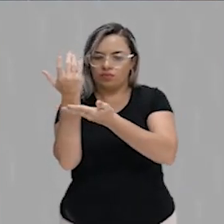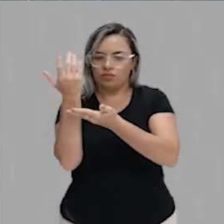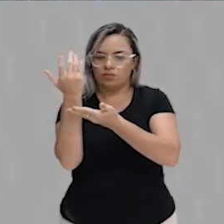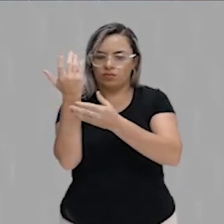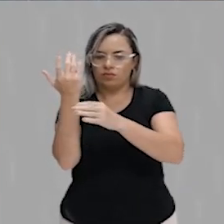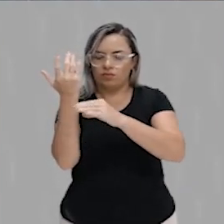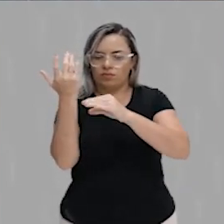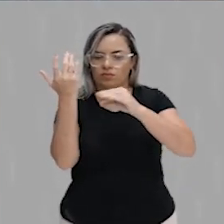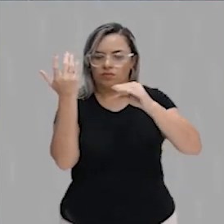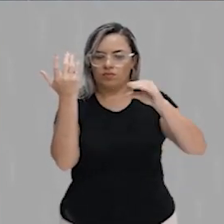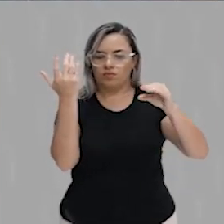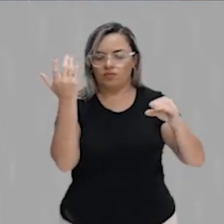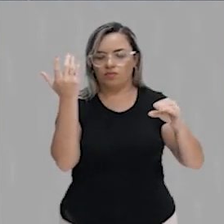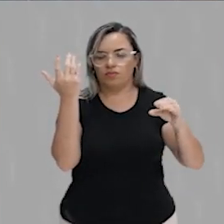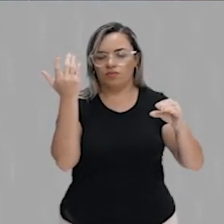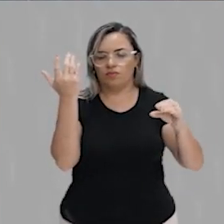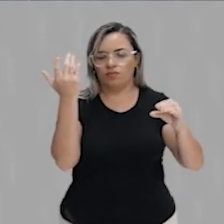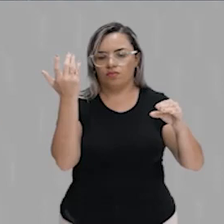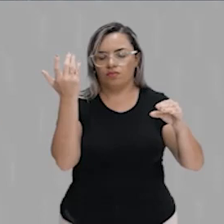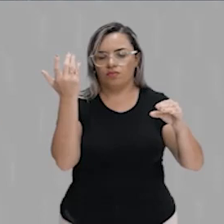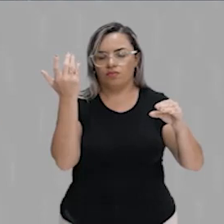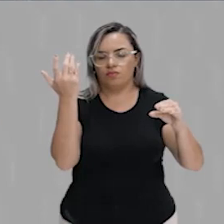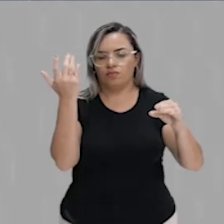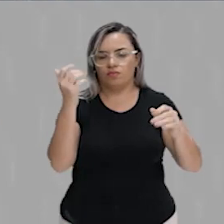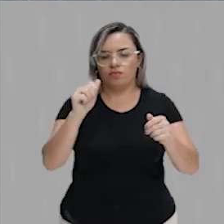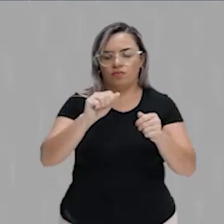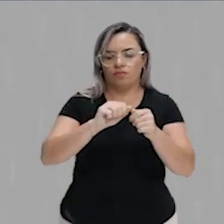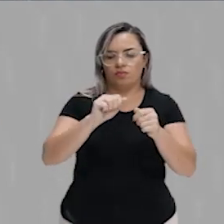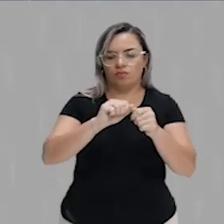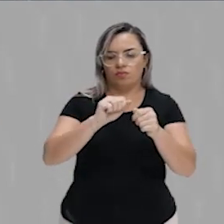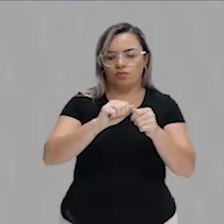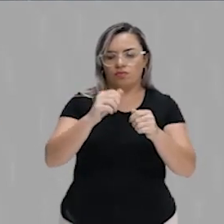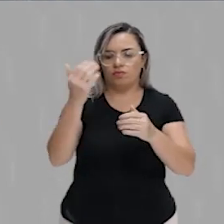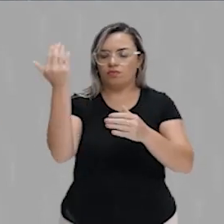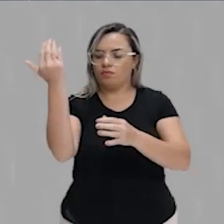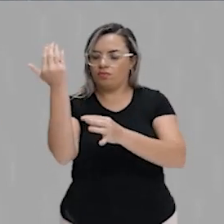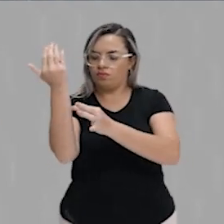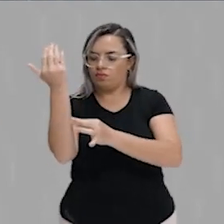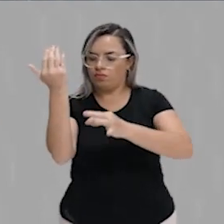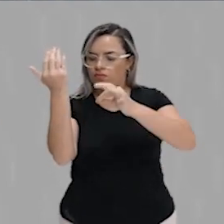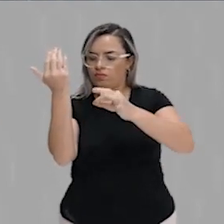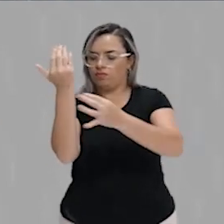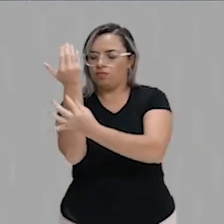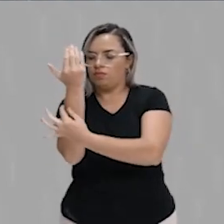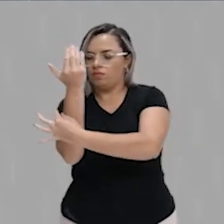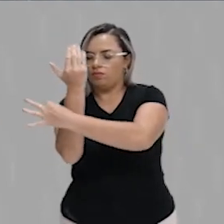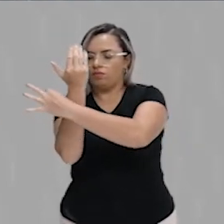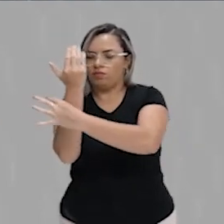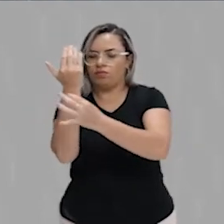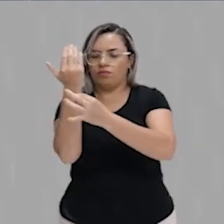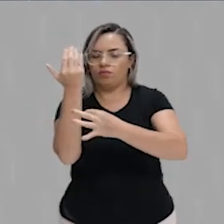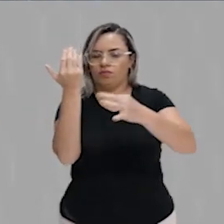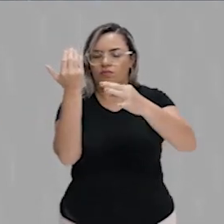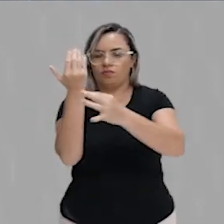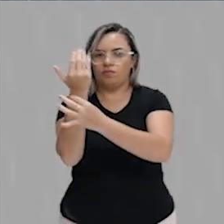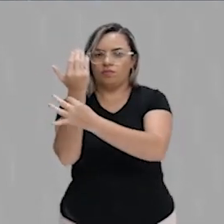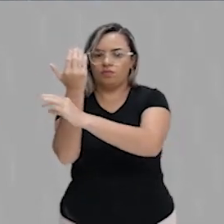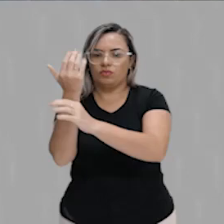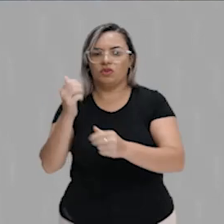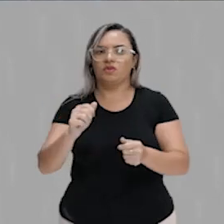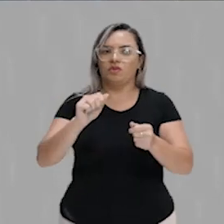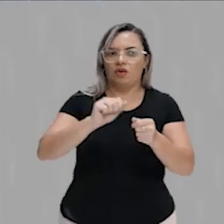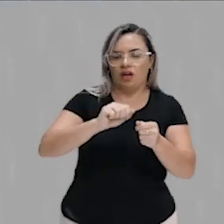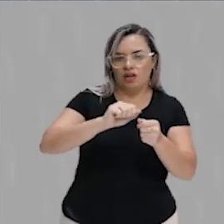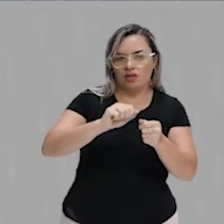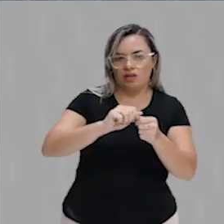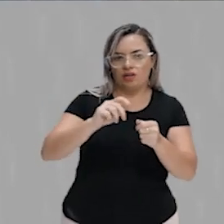acontecer? Vai fazer com que as gemas laterais se desenvolvam. É o que ocorre, por exemplo, quando se faz a poldagem de